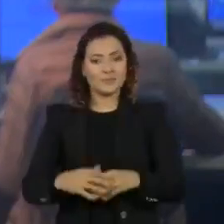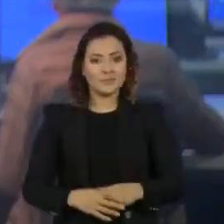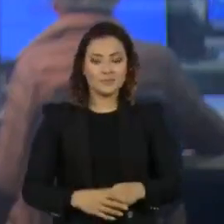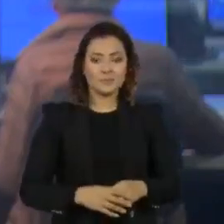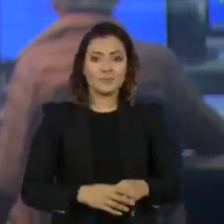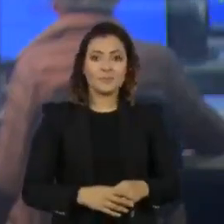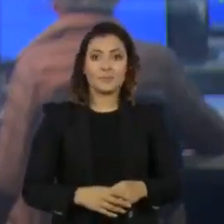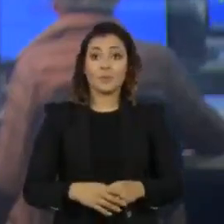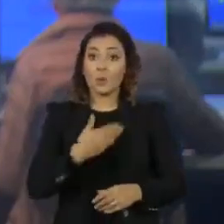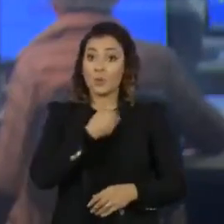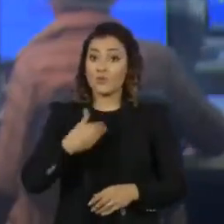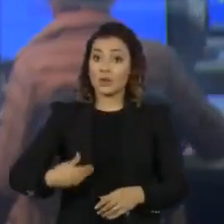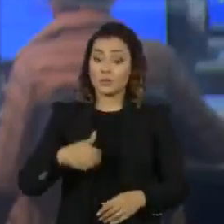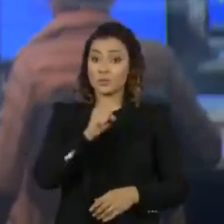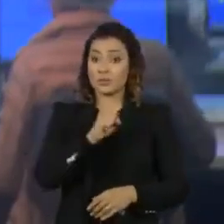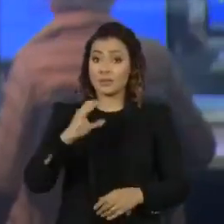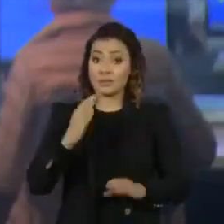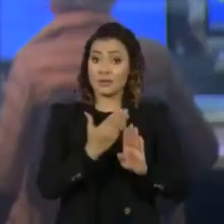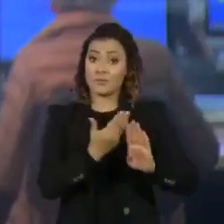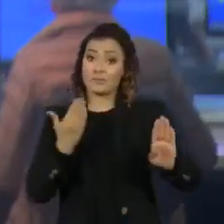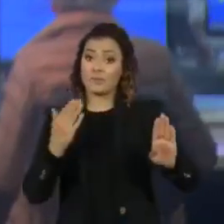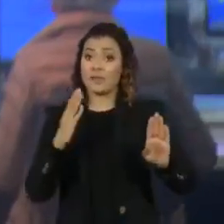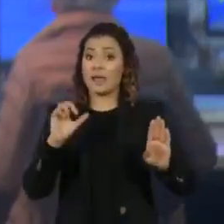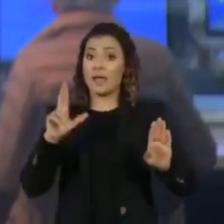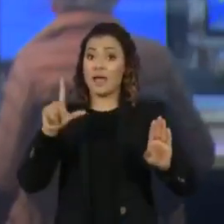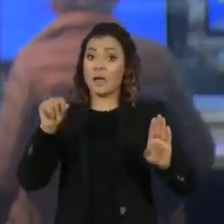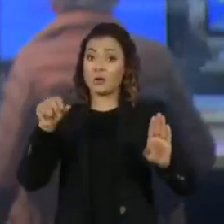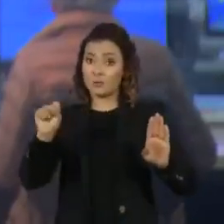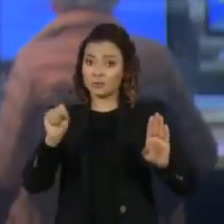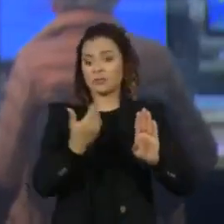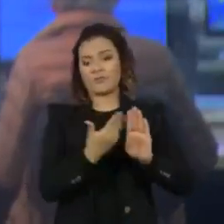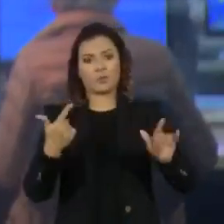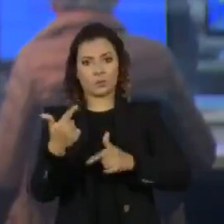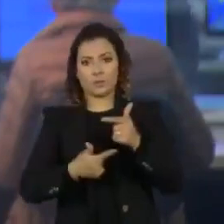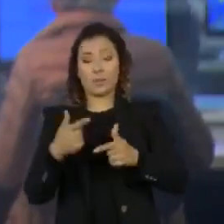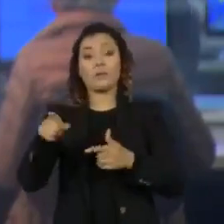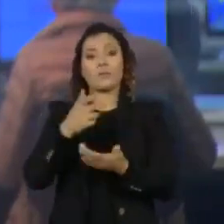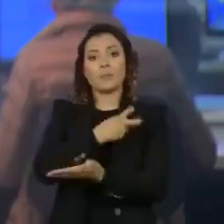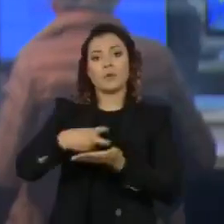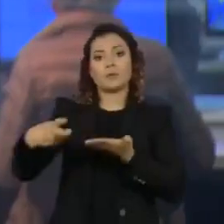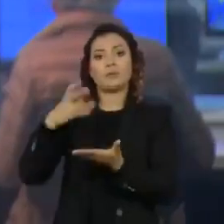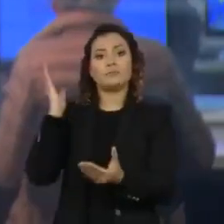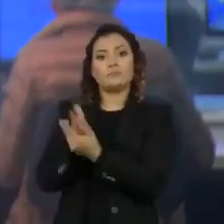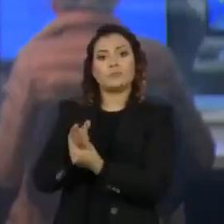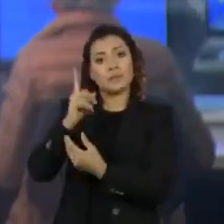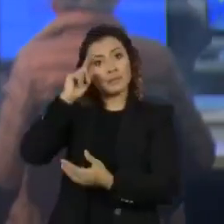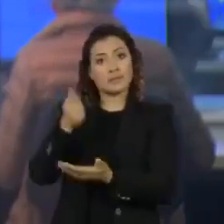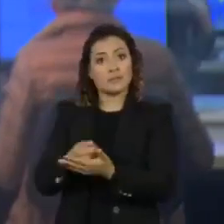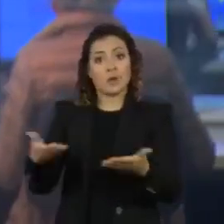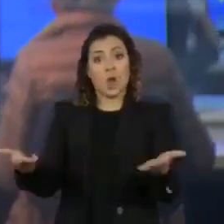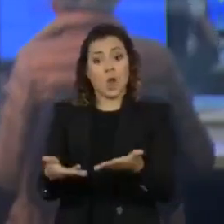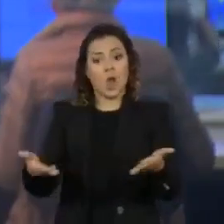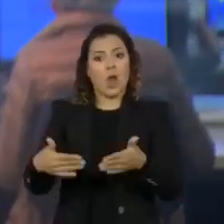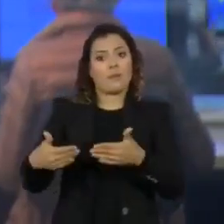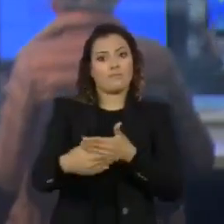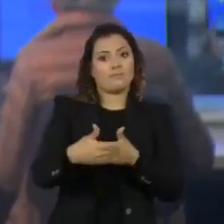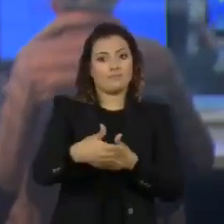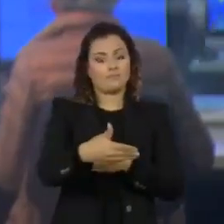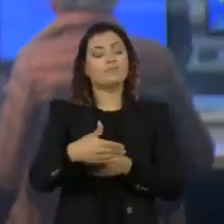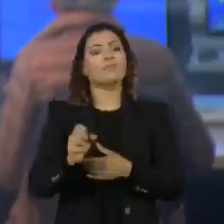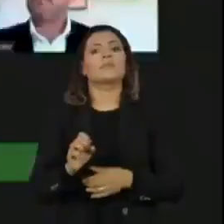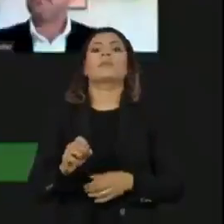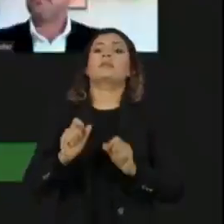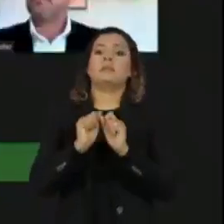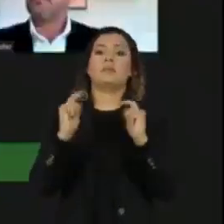O governador afastado de Santa Catarina, Carlos Moisés, tem o processo de impeachment julgado neste momento na Assembleia Legislativa